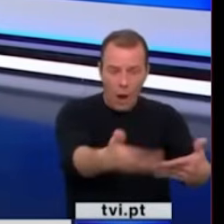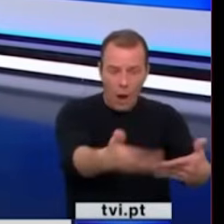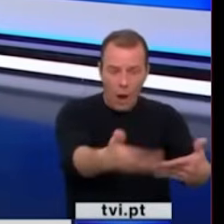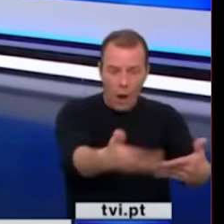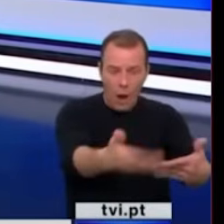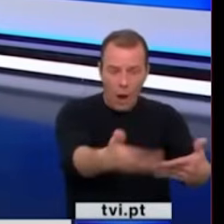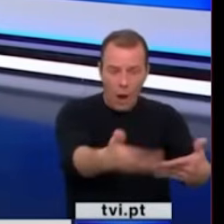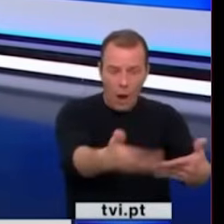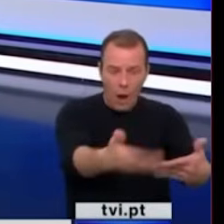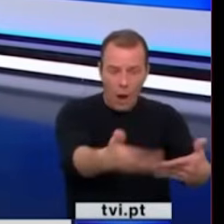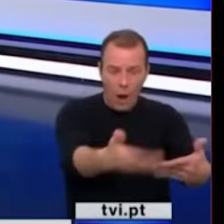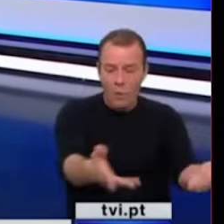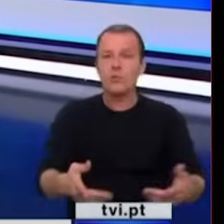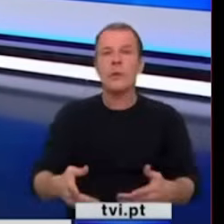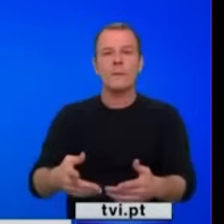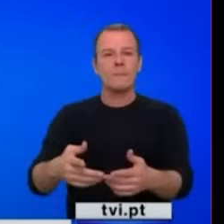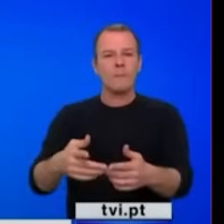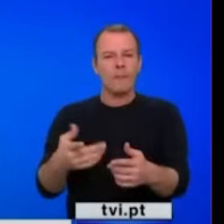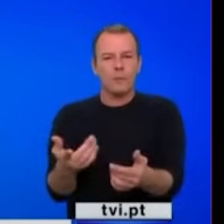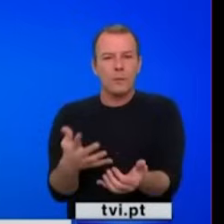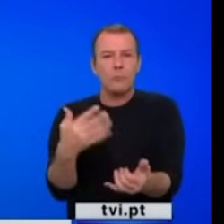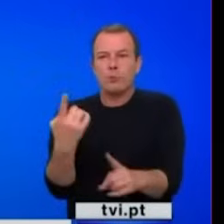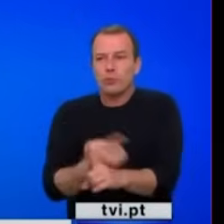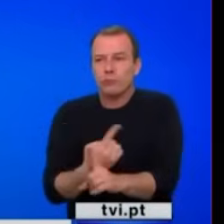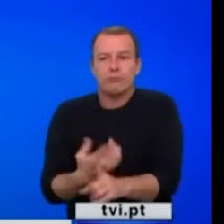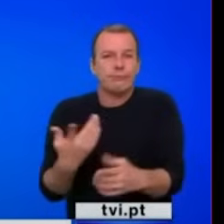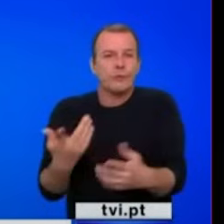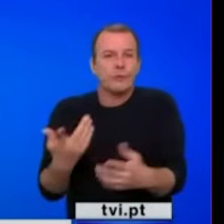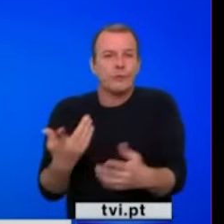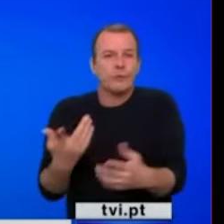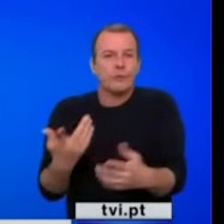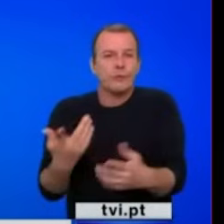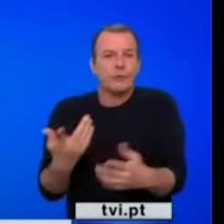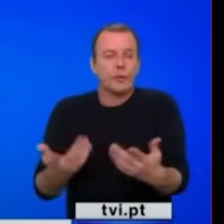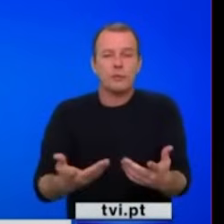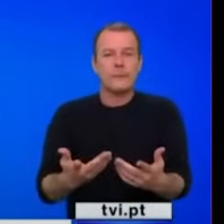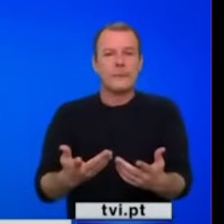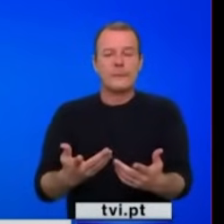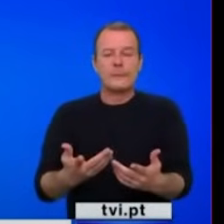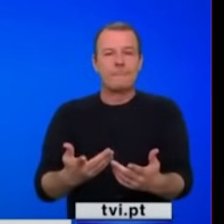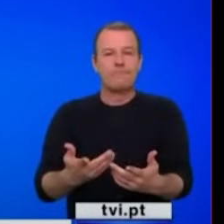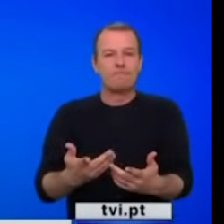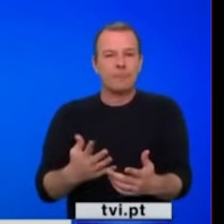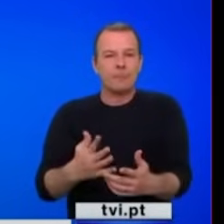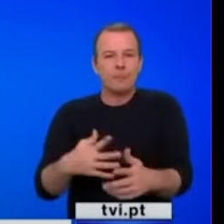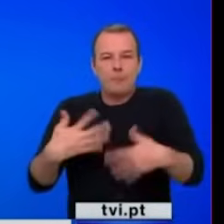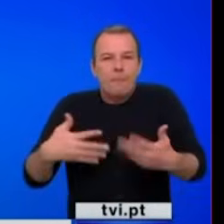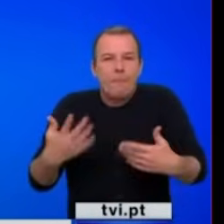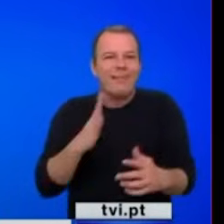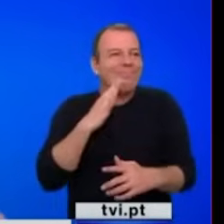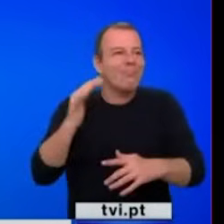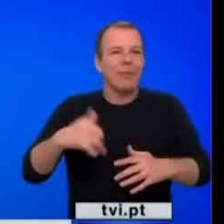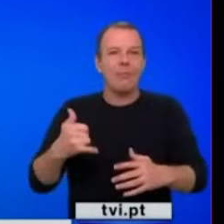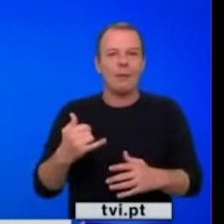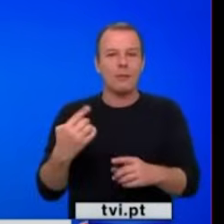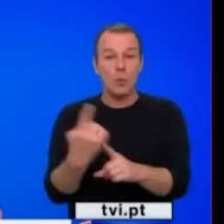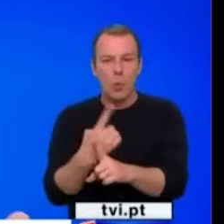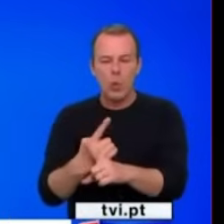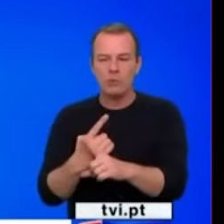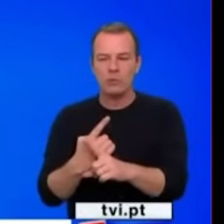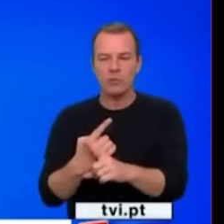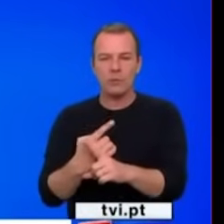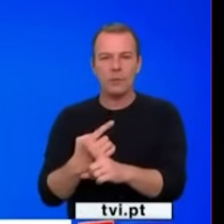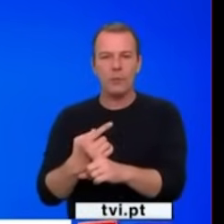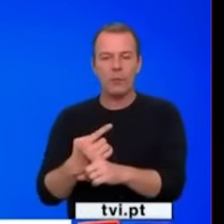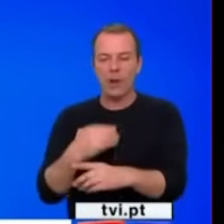questão toda ele Possivelmente recorreu onde for possível conseguirmos portanto é um bocado eliminar passos que possam ser eliminados